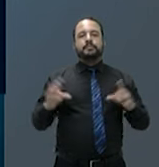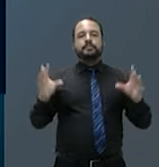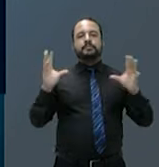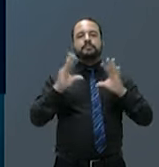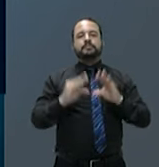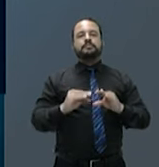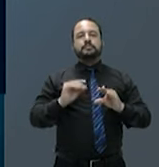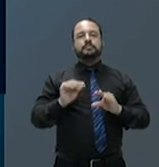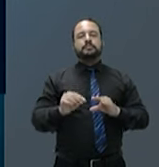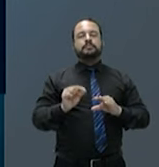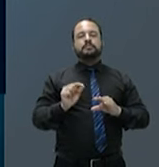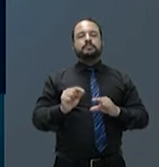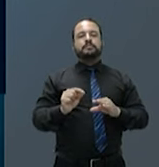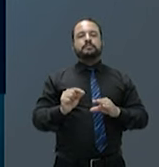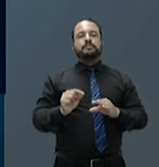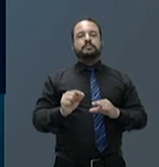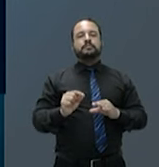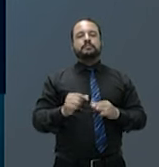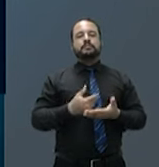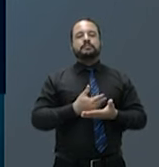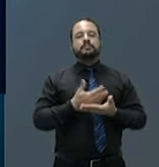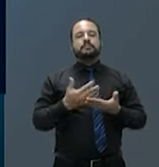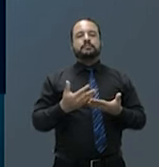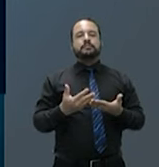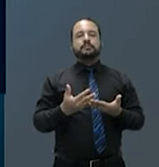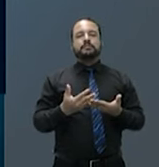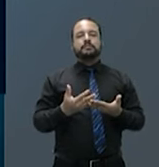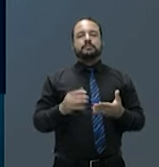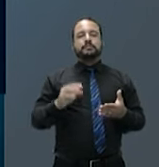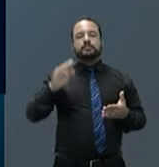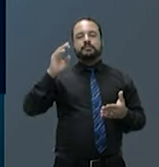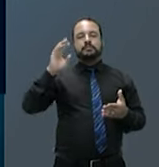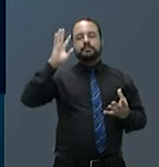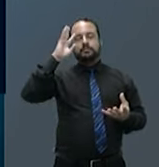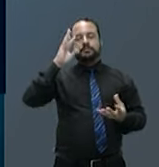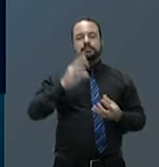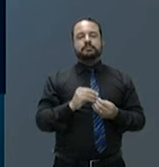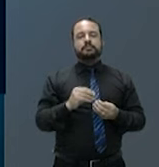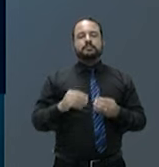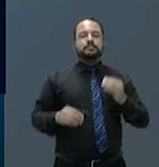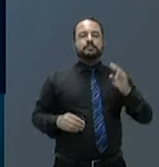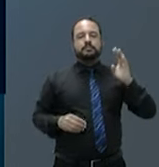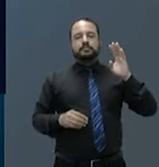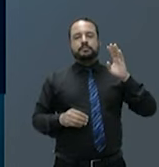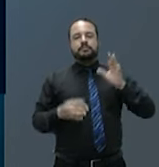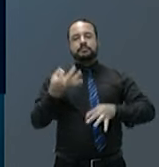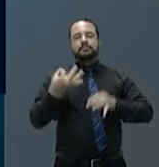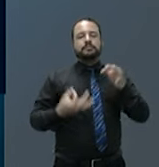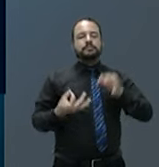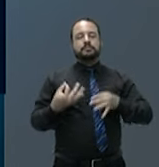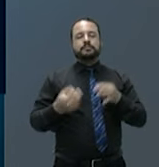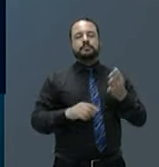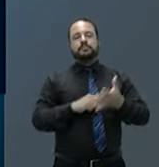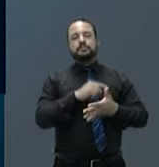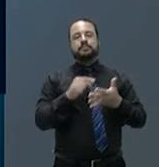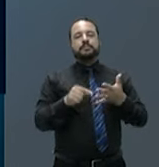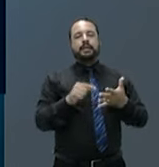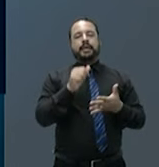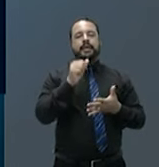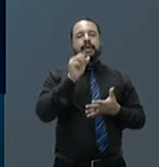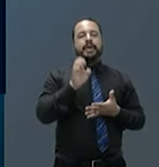feito, em razão da ausência de conclusão do julgamento do respectivo paradigma, o RE